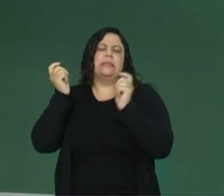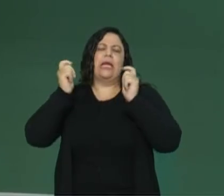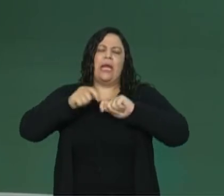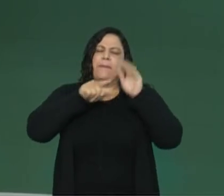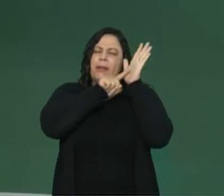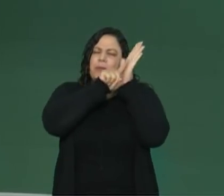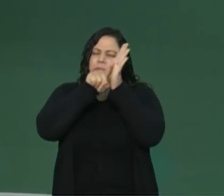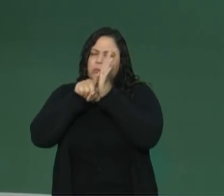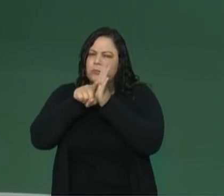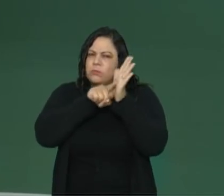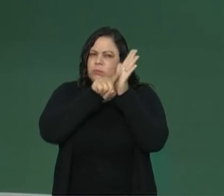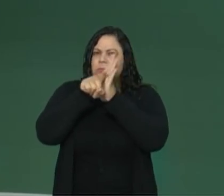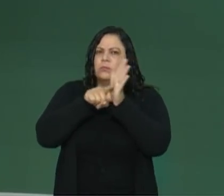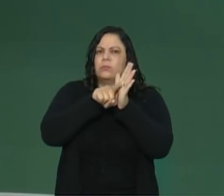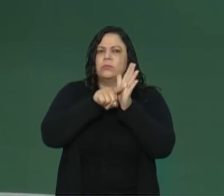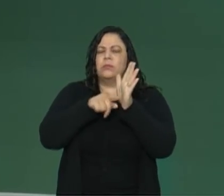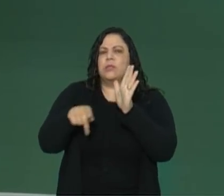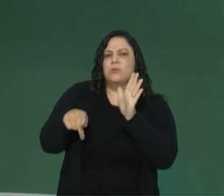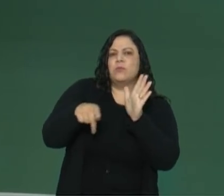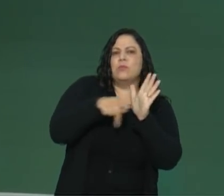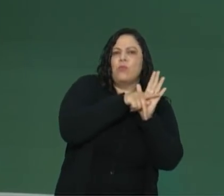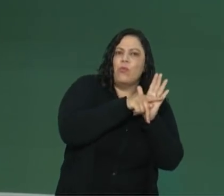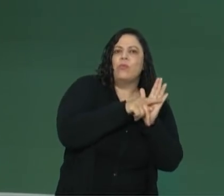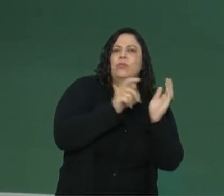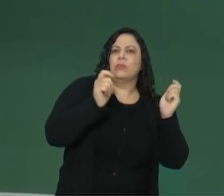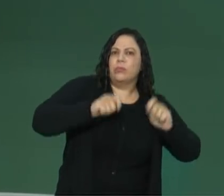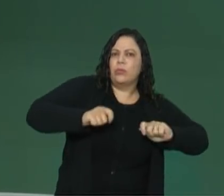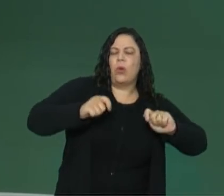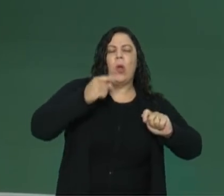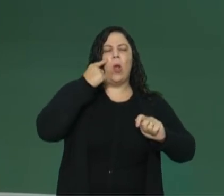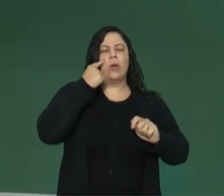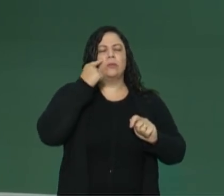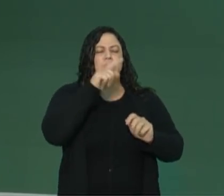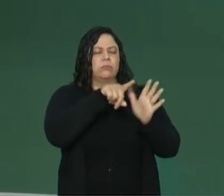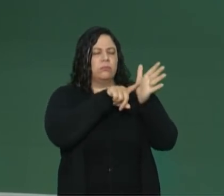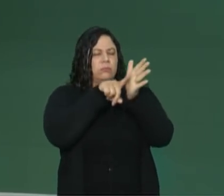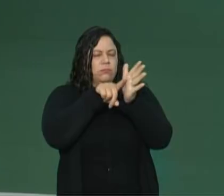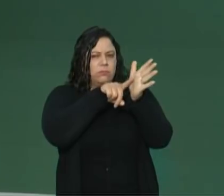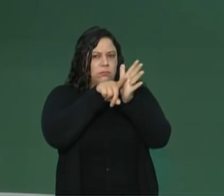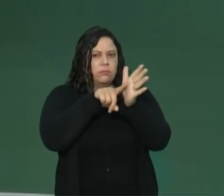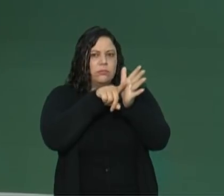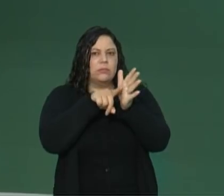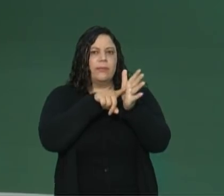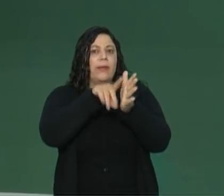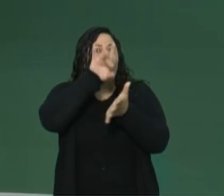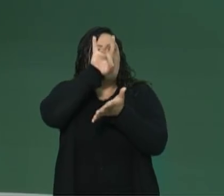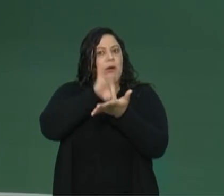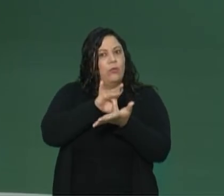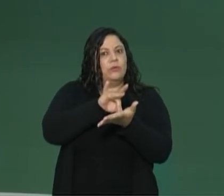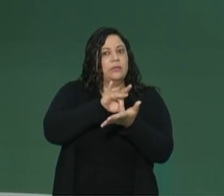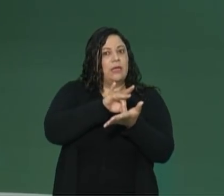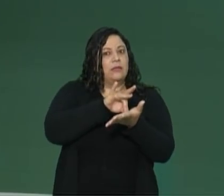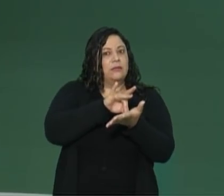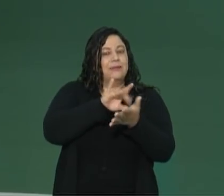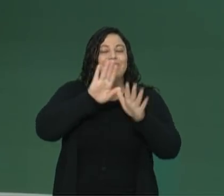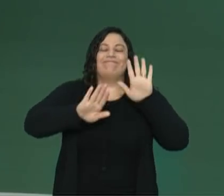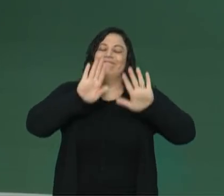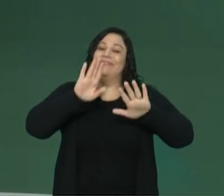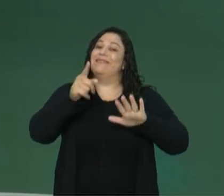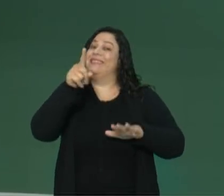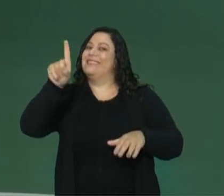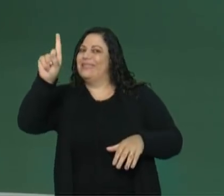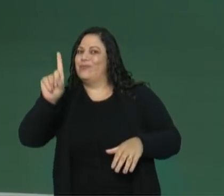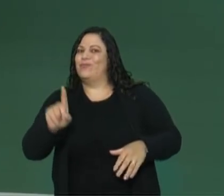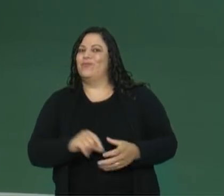visto em filmes aí, que o repórter muitas vezes tem fontes que são oficiais e não oficiais.